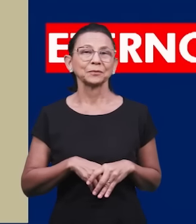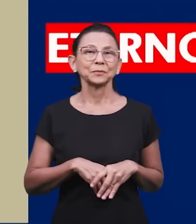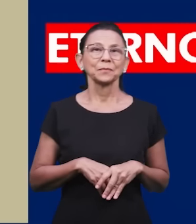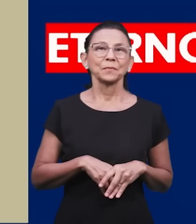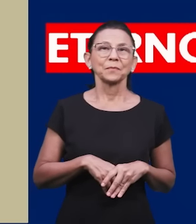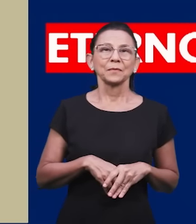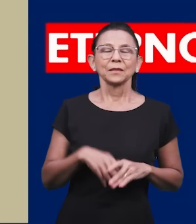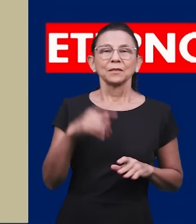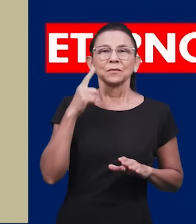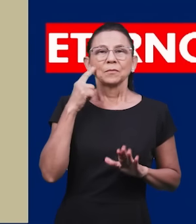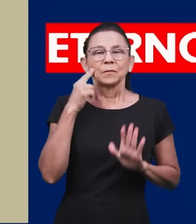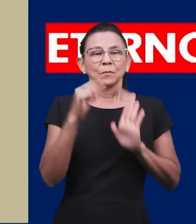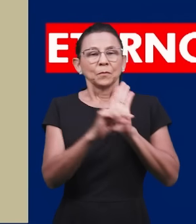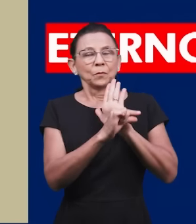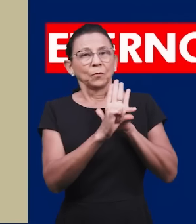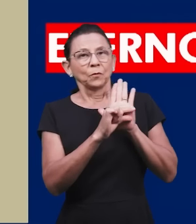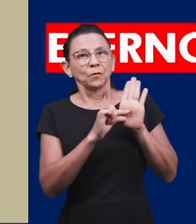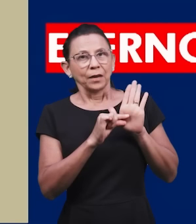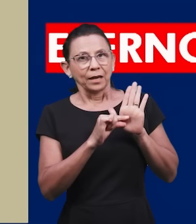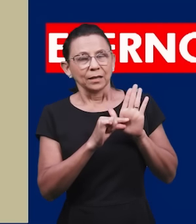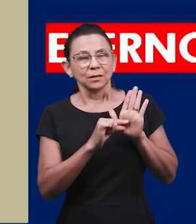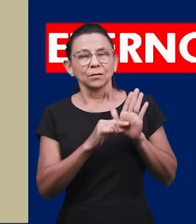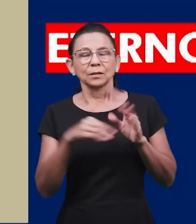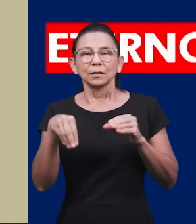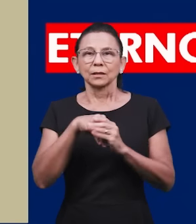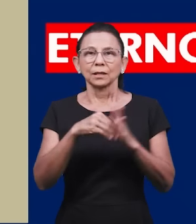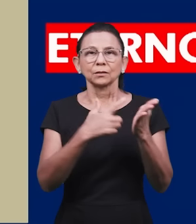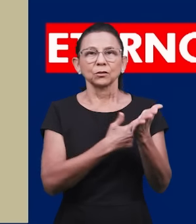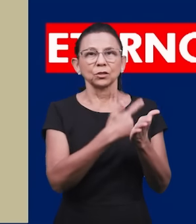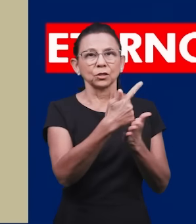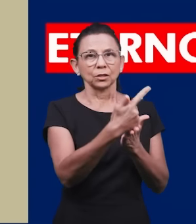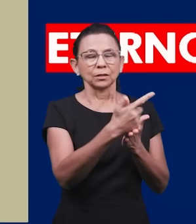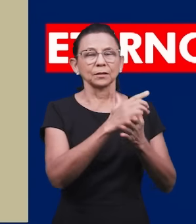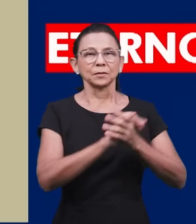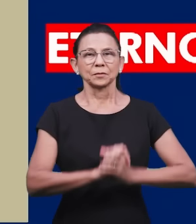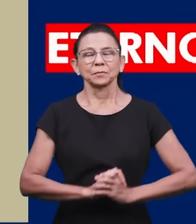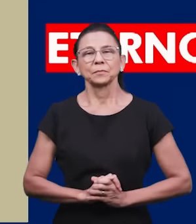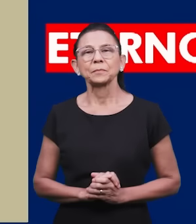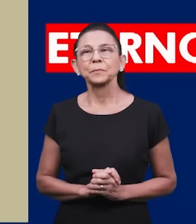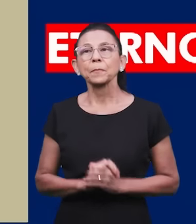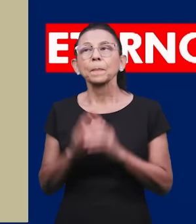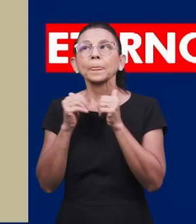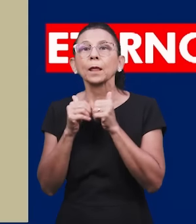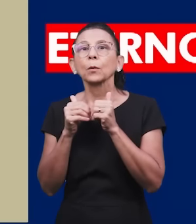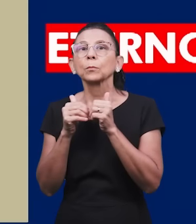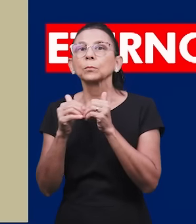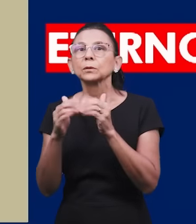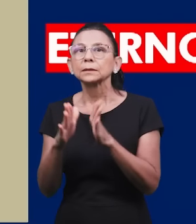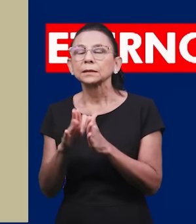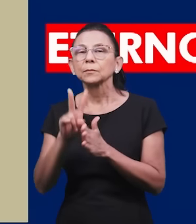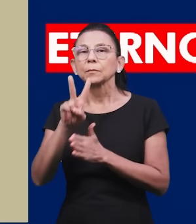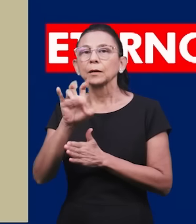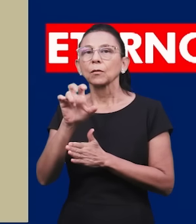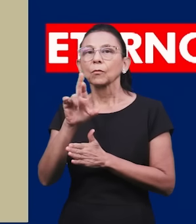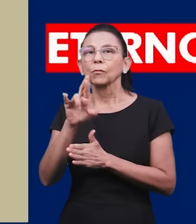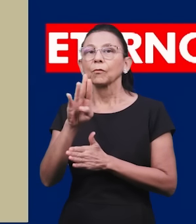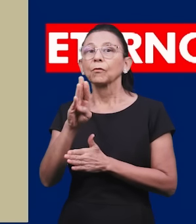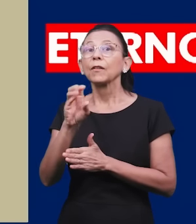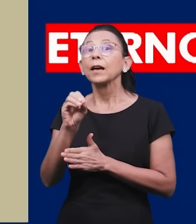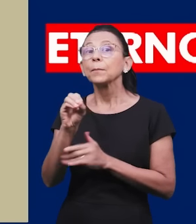num verso que é espelho também, praticamente, de Gênesis 1, que é João 1, que diz assim: no princípio era o